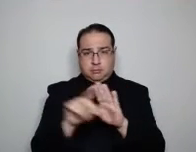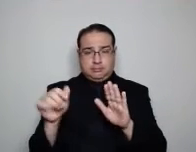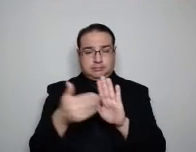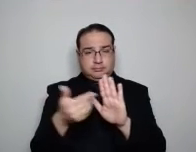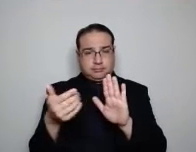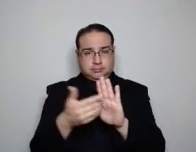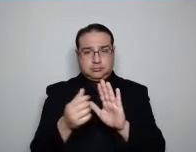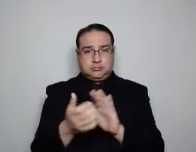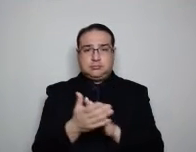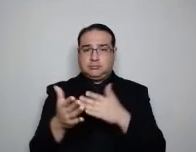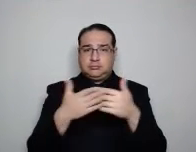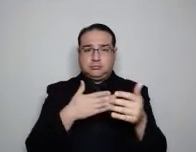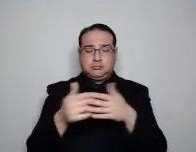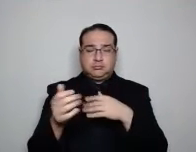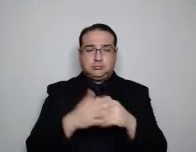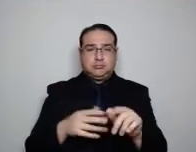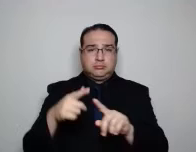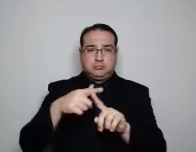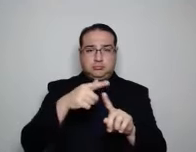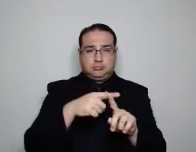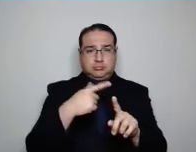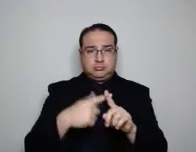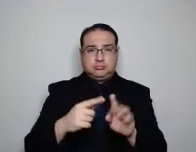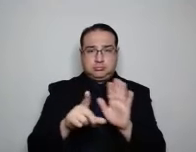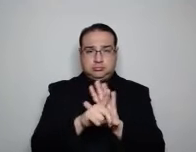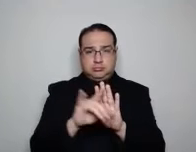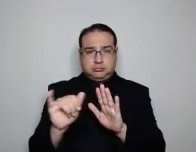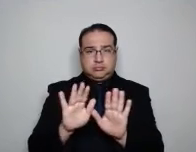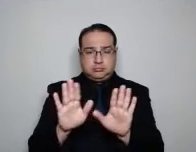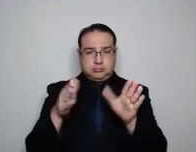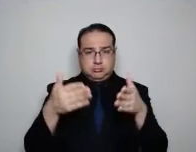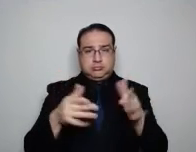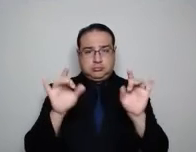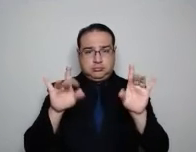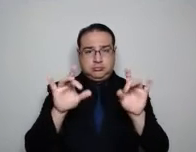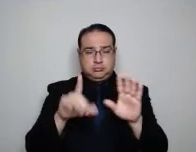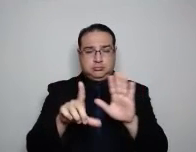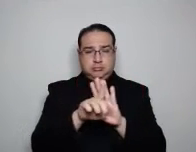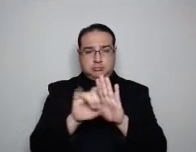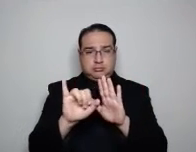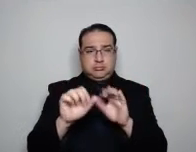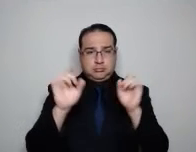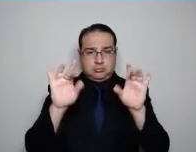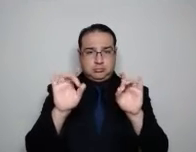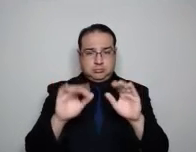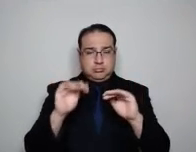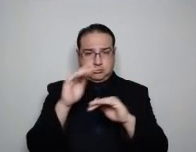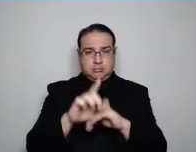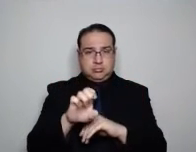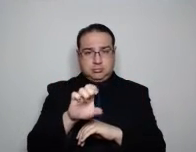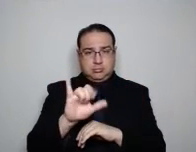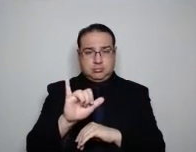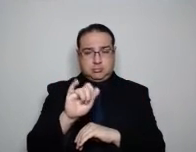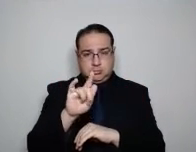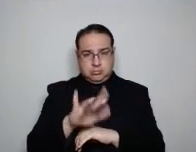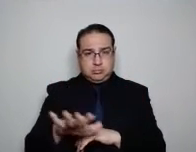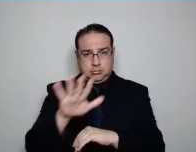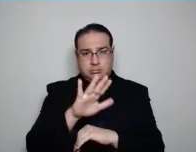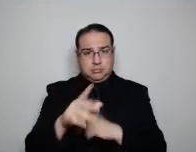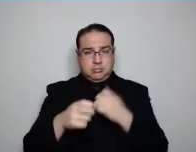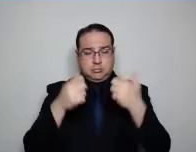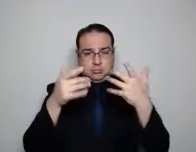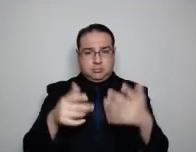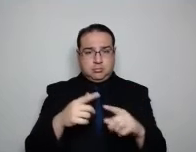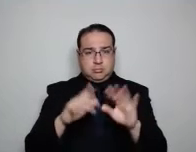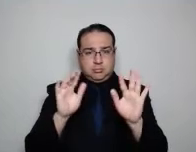qualquer outra, porque é lei especial. A lei especial prepondera sobre a lei geral. Eram só as palavras finais que eu